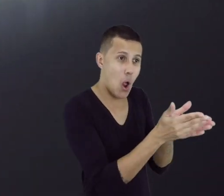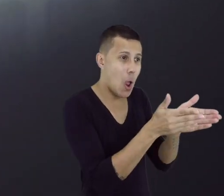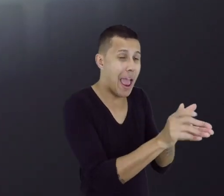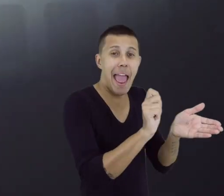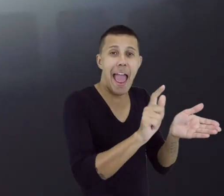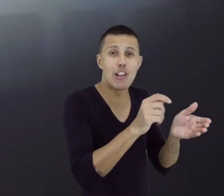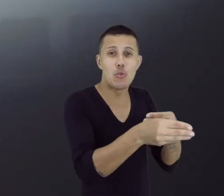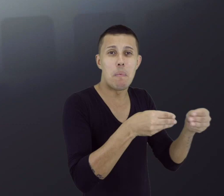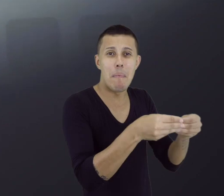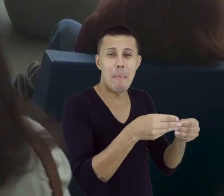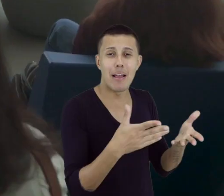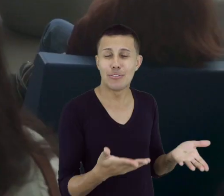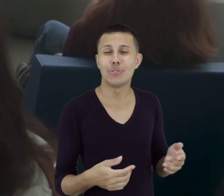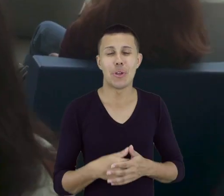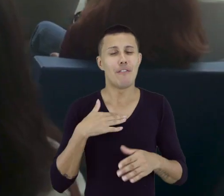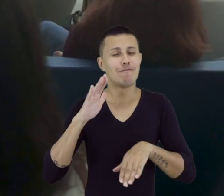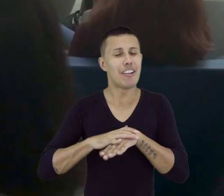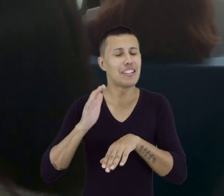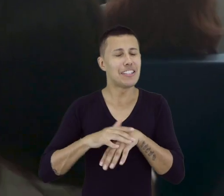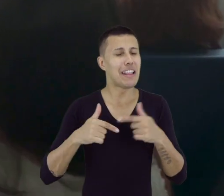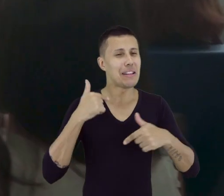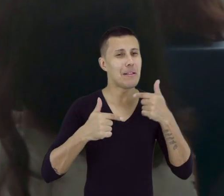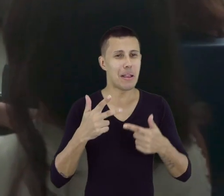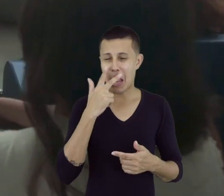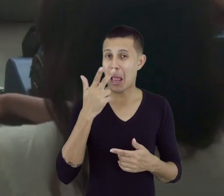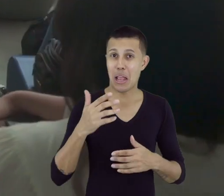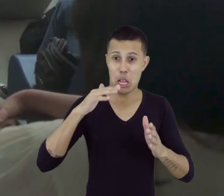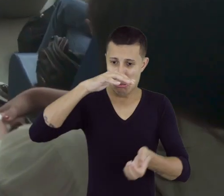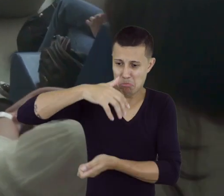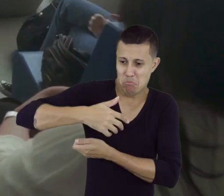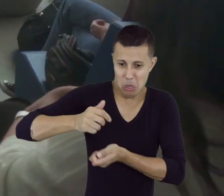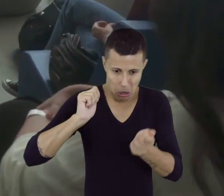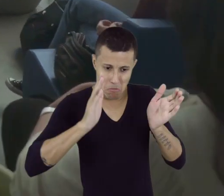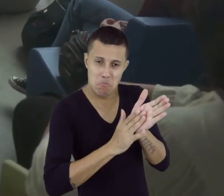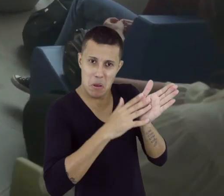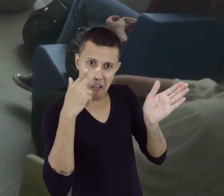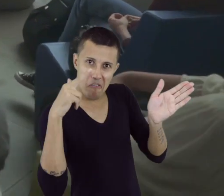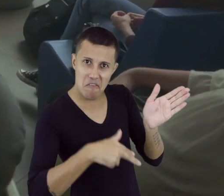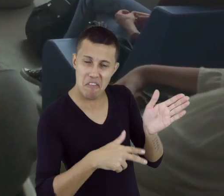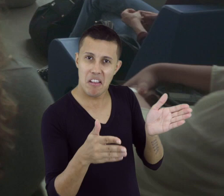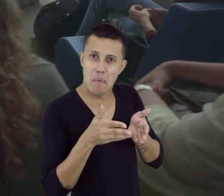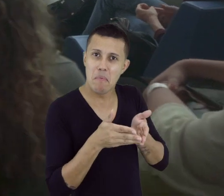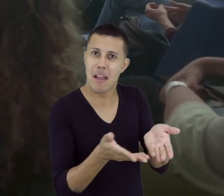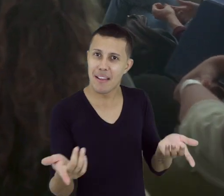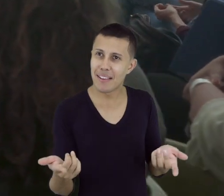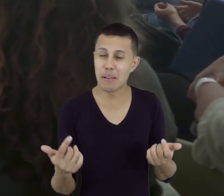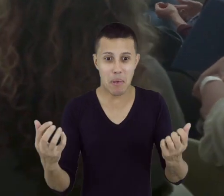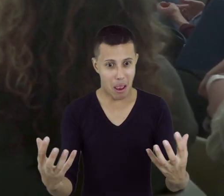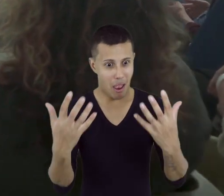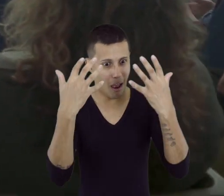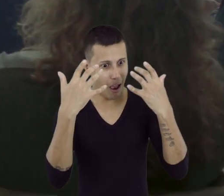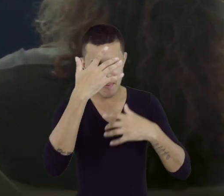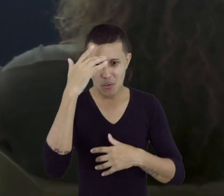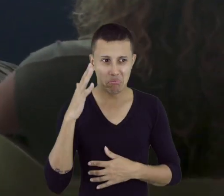uma maquete azul de plástico, que eu carregava, assim, eu ia pra cima e pra baixo com ela embaixo do braço. É, era muito legal, isso realmente